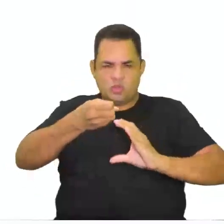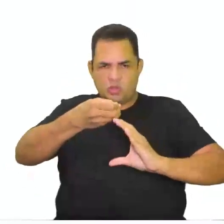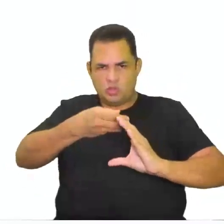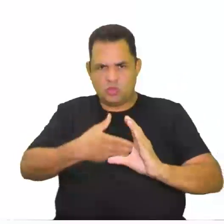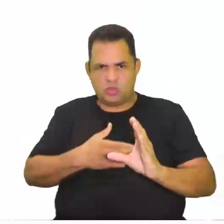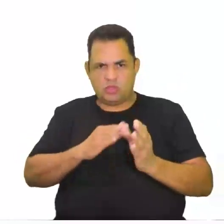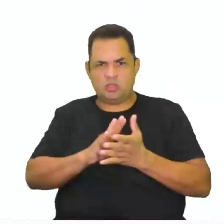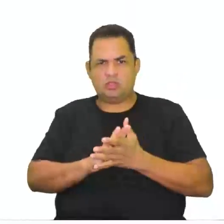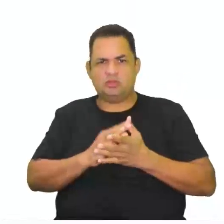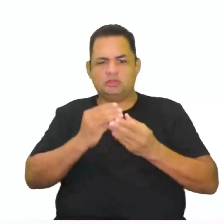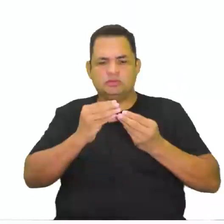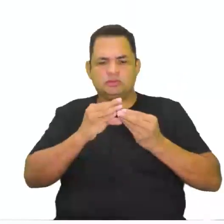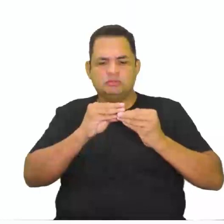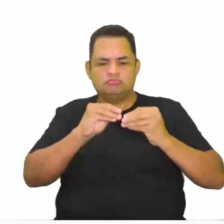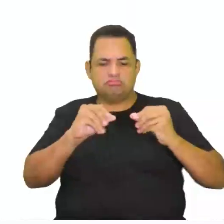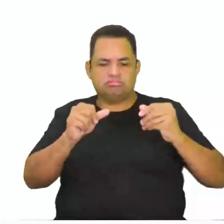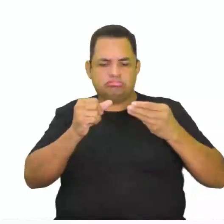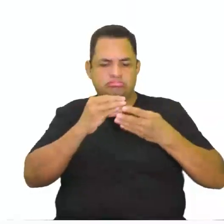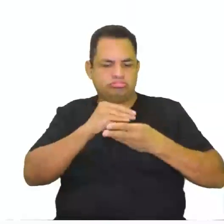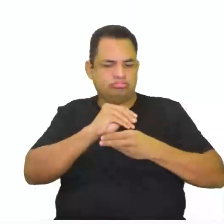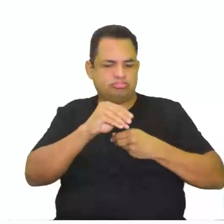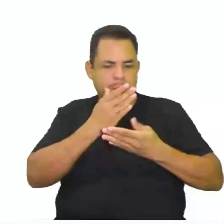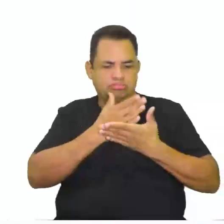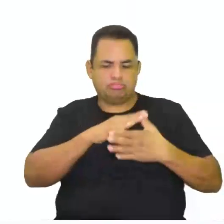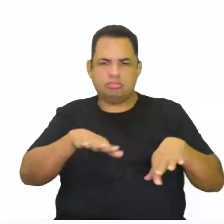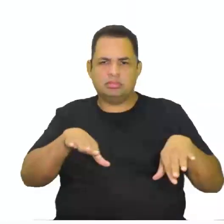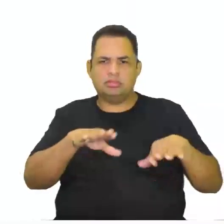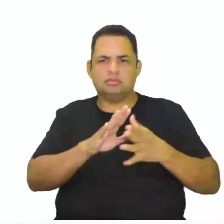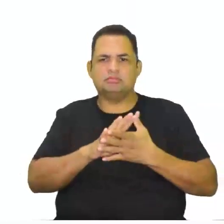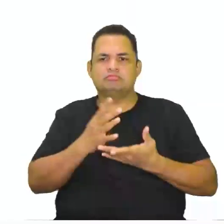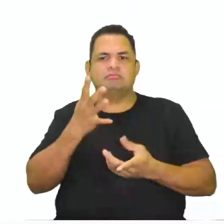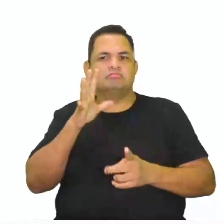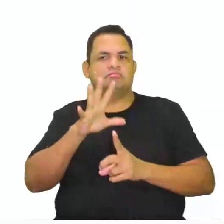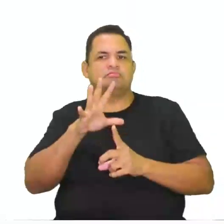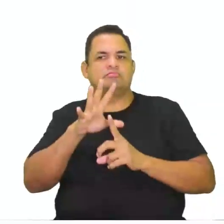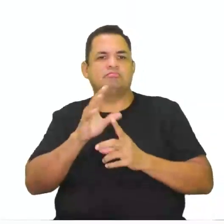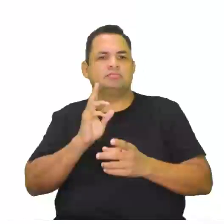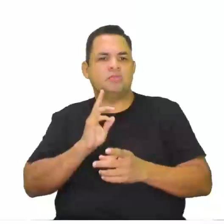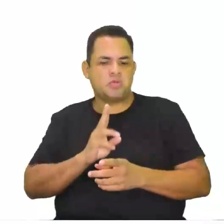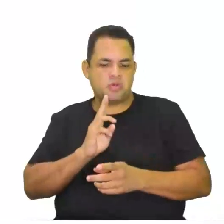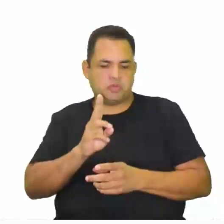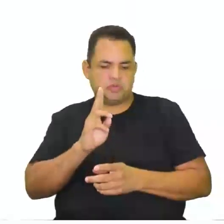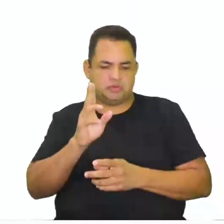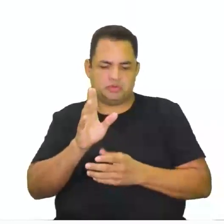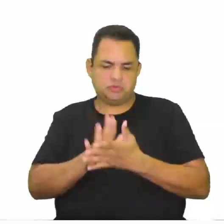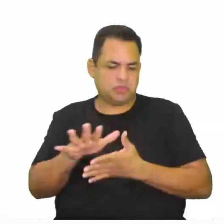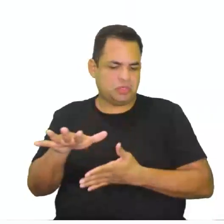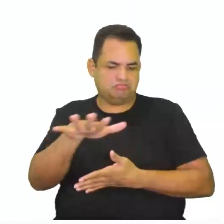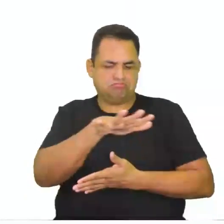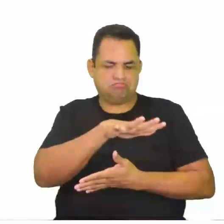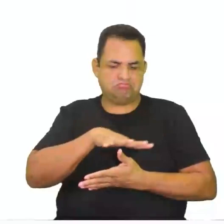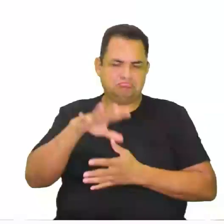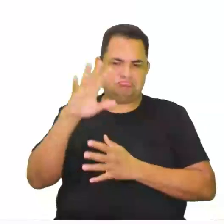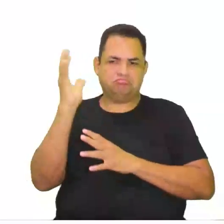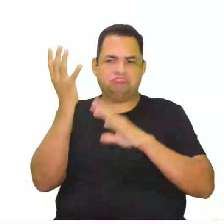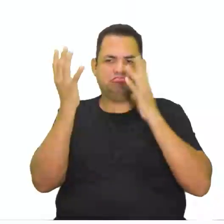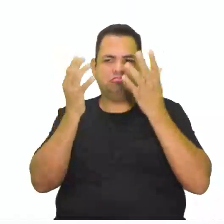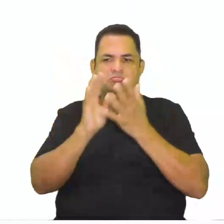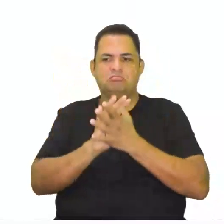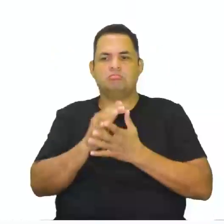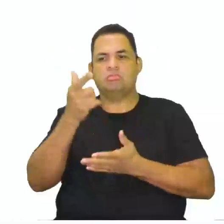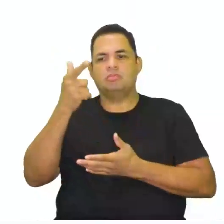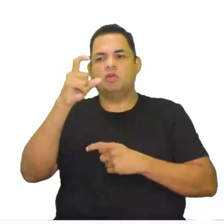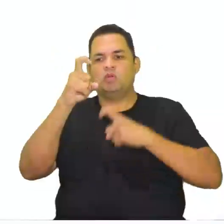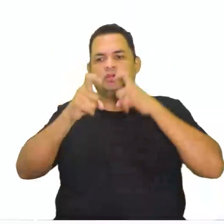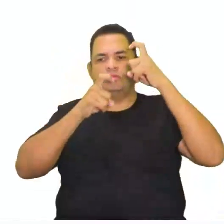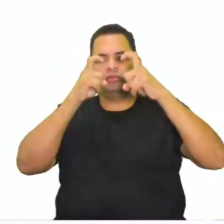suas funções, se degradem sem gerar impactos e sem persistir no meio ambiente. É uma outra preocupação